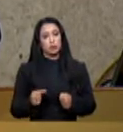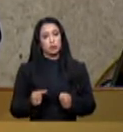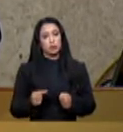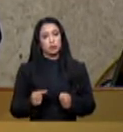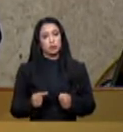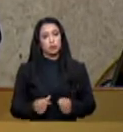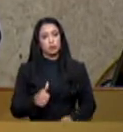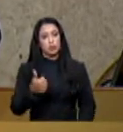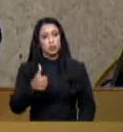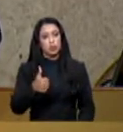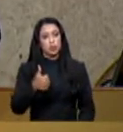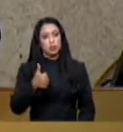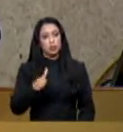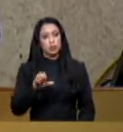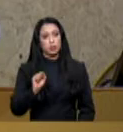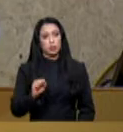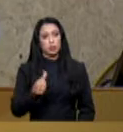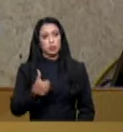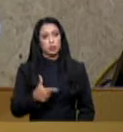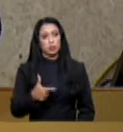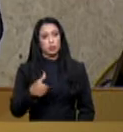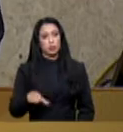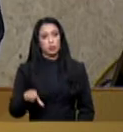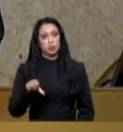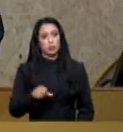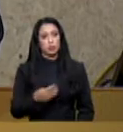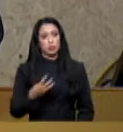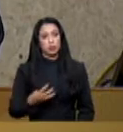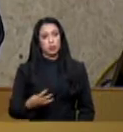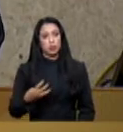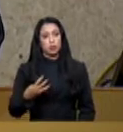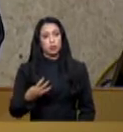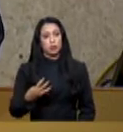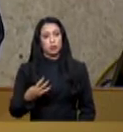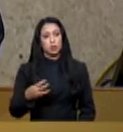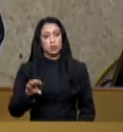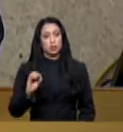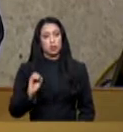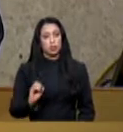plasmada nos artigos 1º, 18º, 19º, 30º e